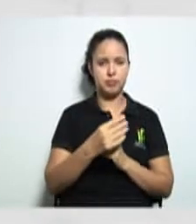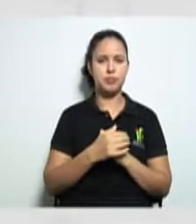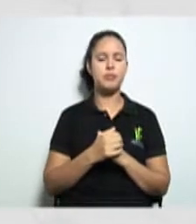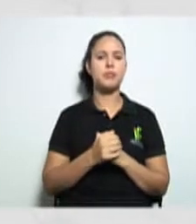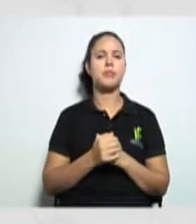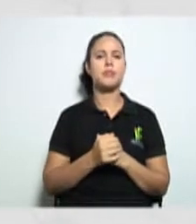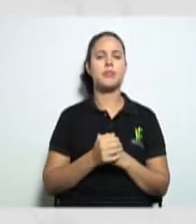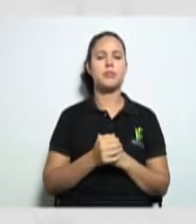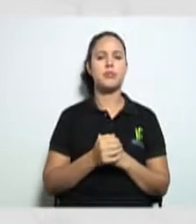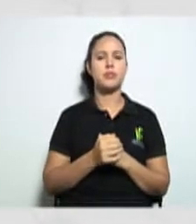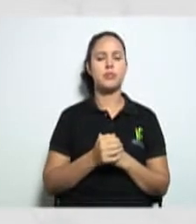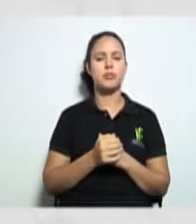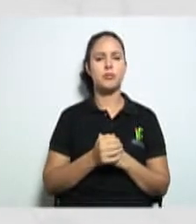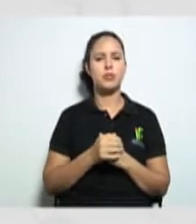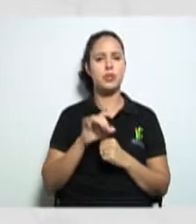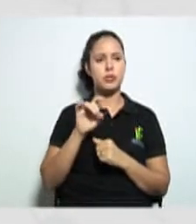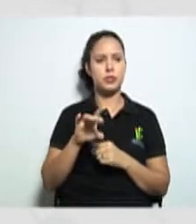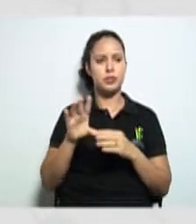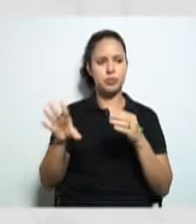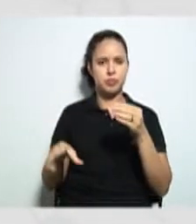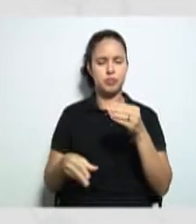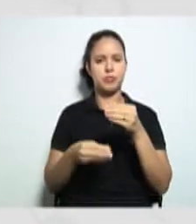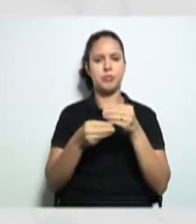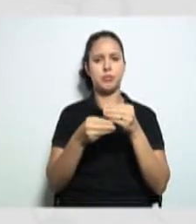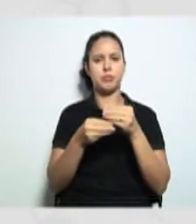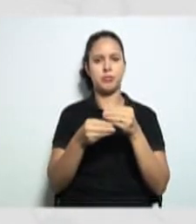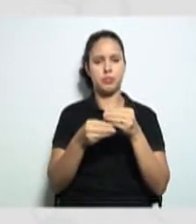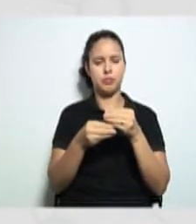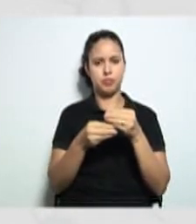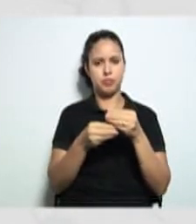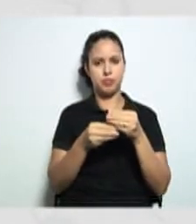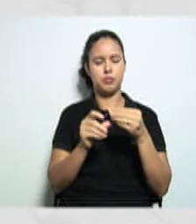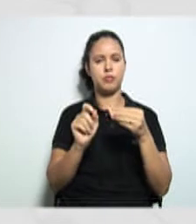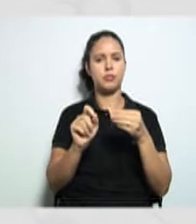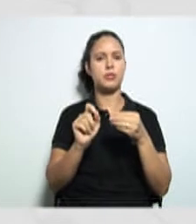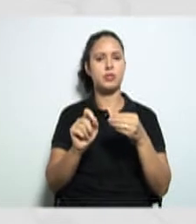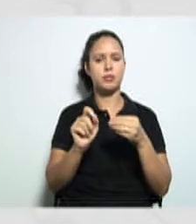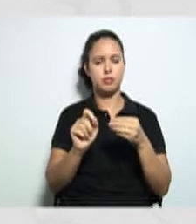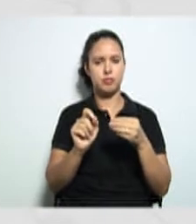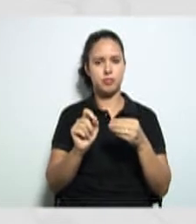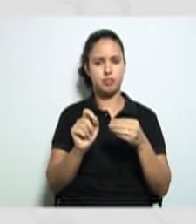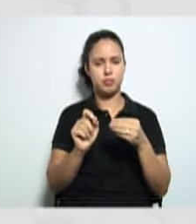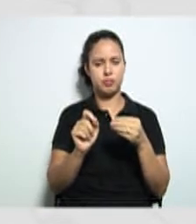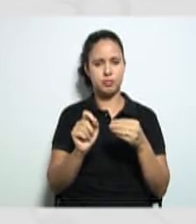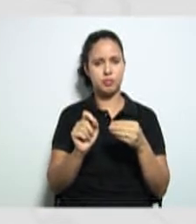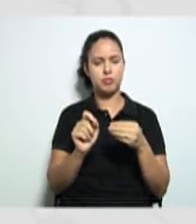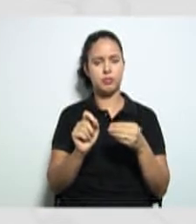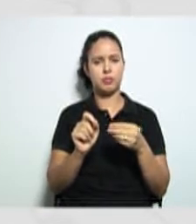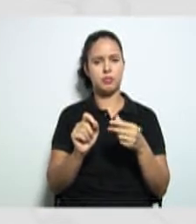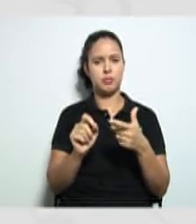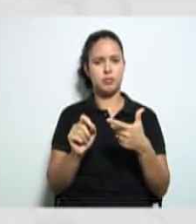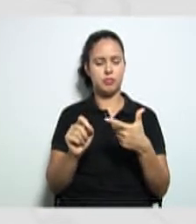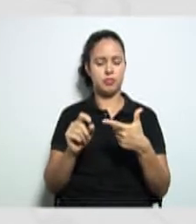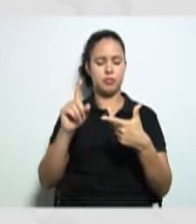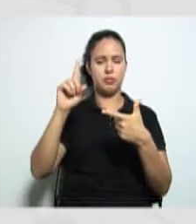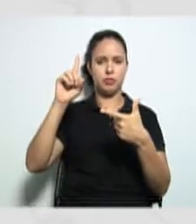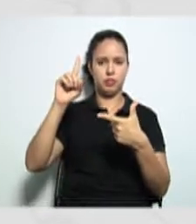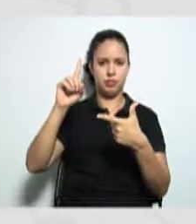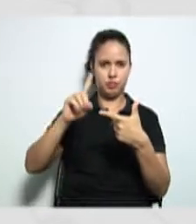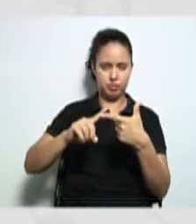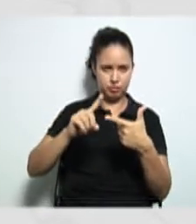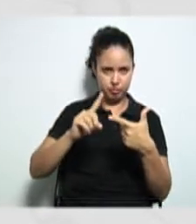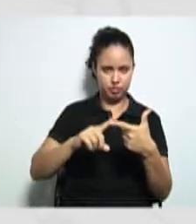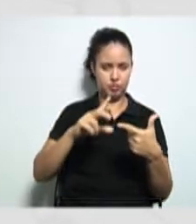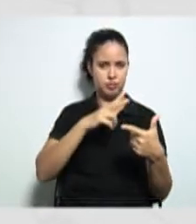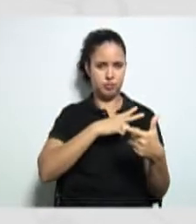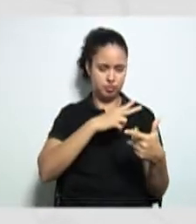Só complementando aqui para que vocês possam visualizar isso que eu acabei de falar. O segundo setor é denominado setor privado, que são